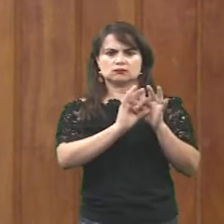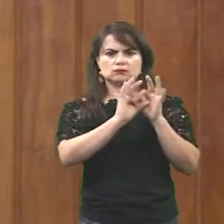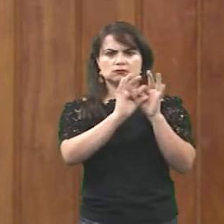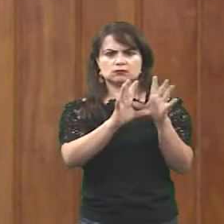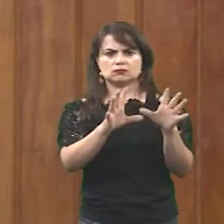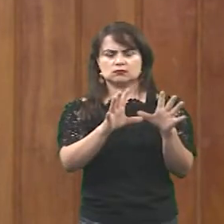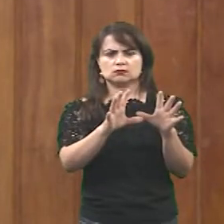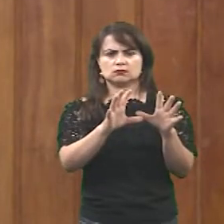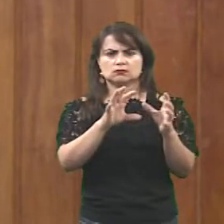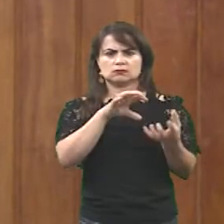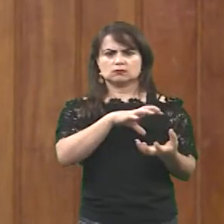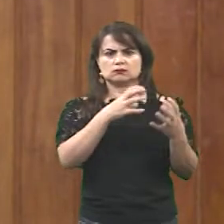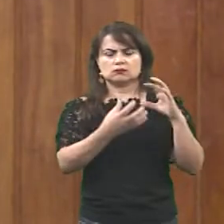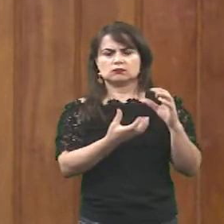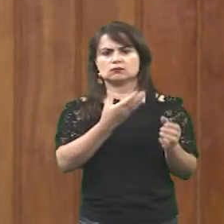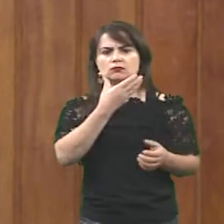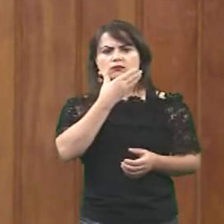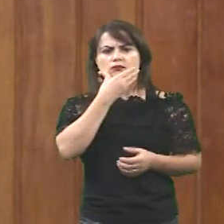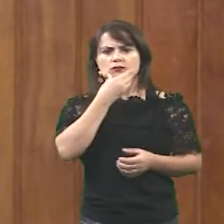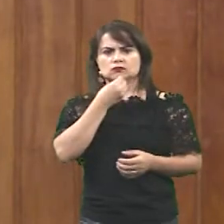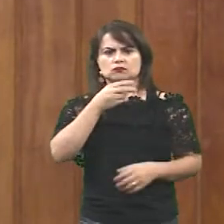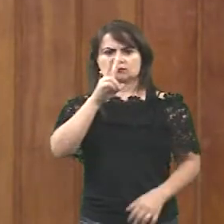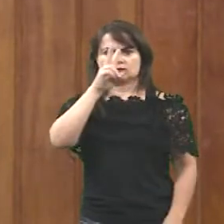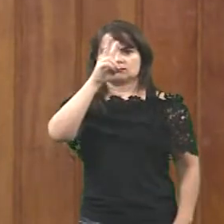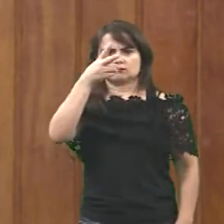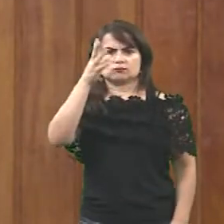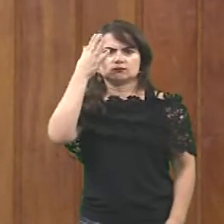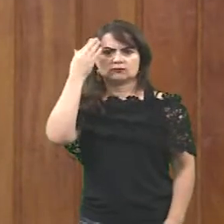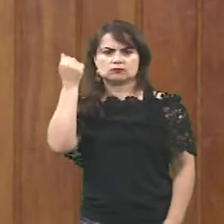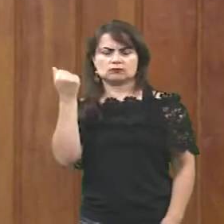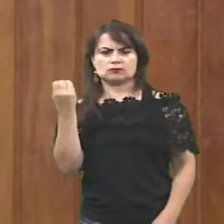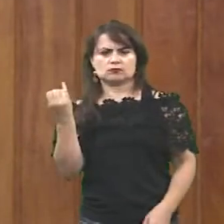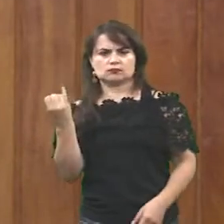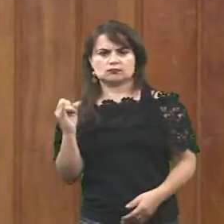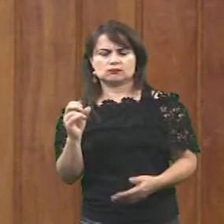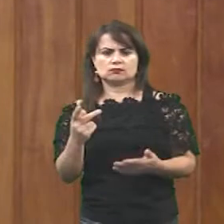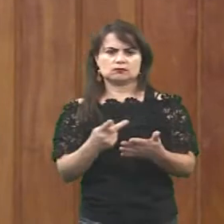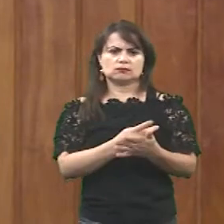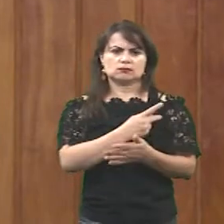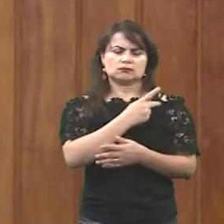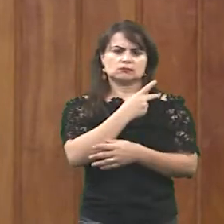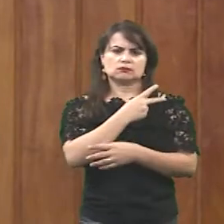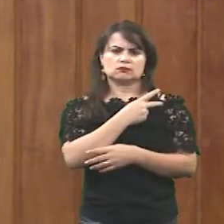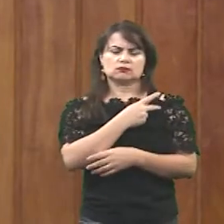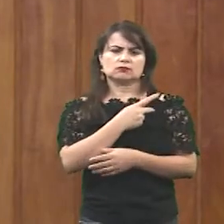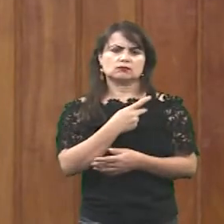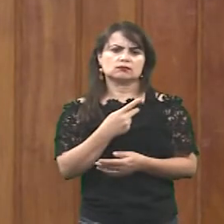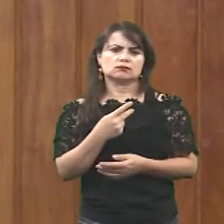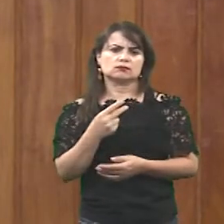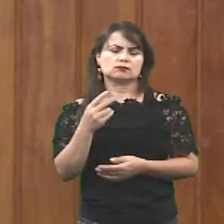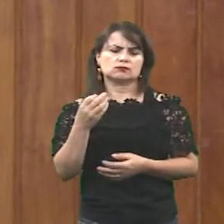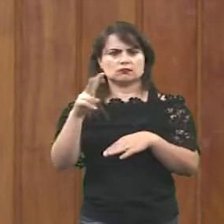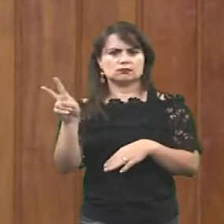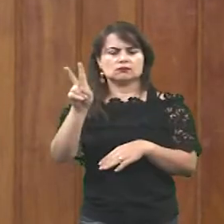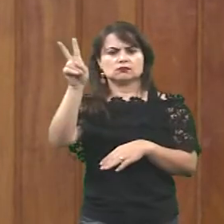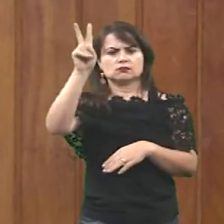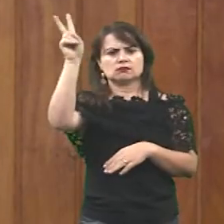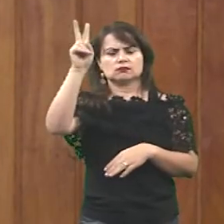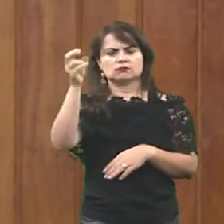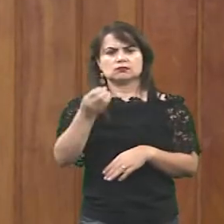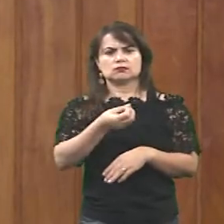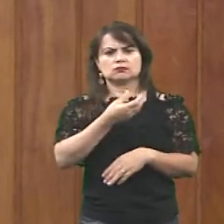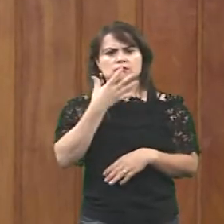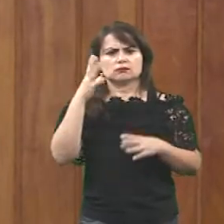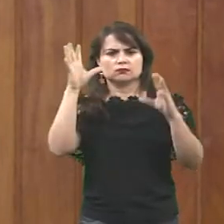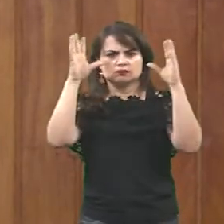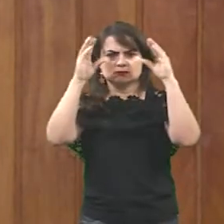capazes de discernir entre o bom e o ruim, a amar esse nosso imenso país e a valorizar a nossa querida pátria. Cabe